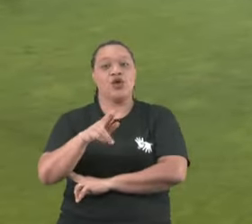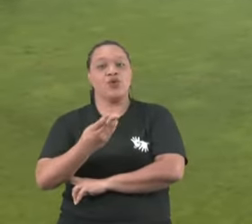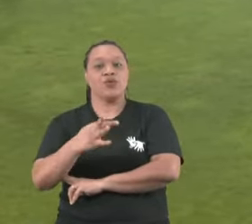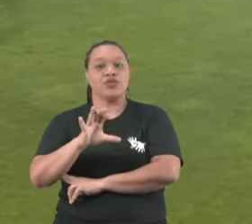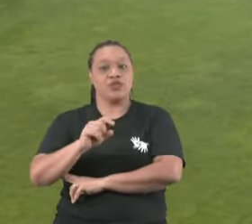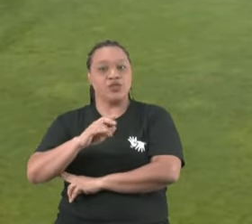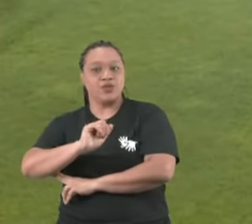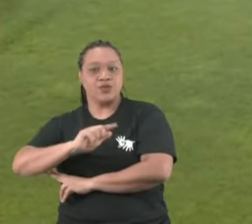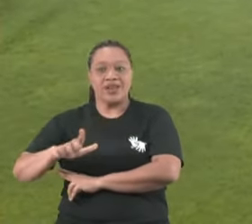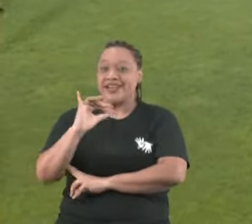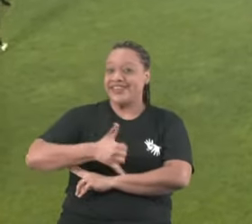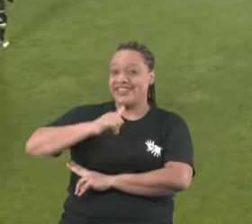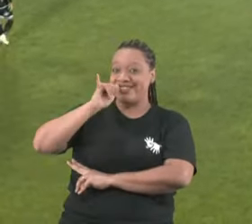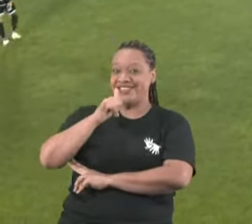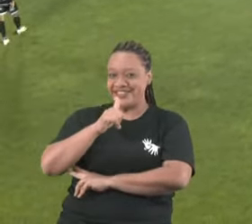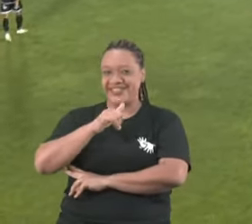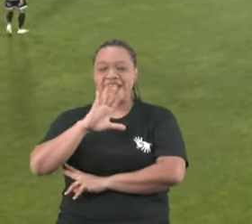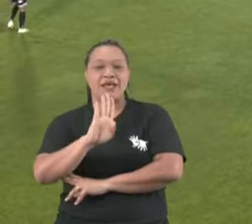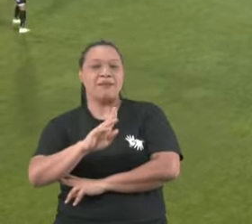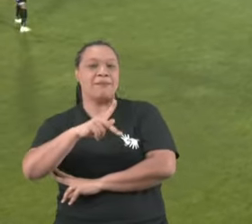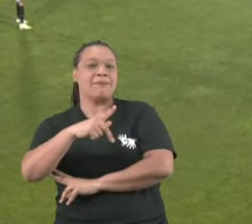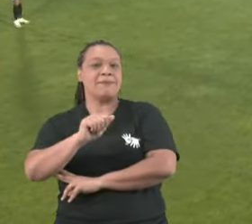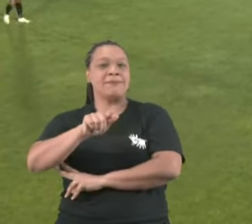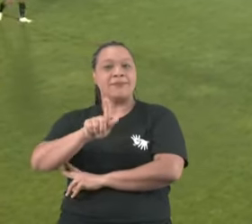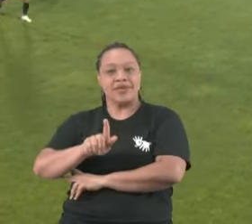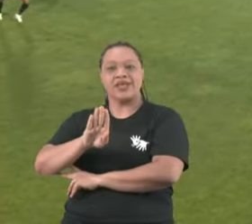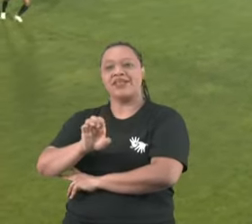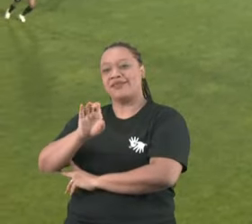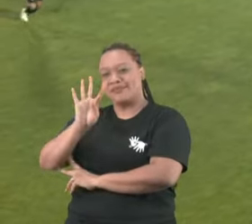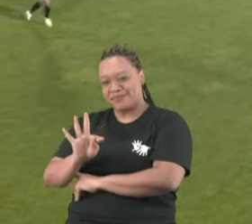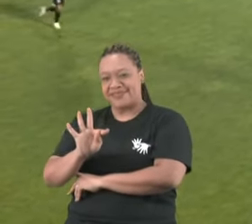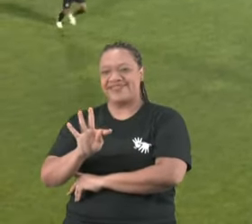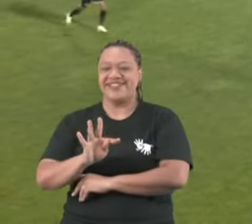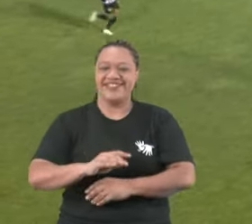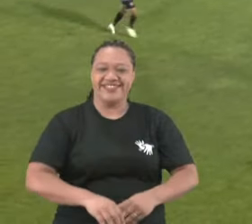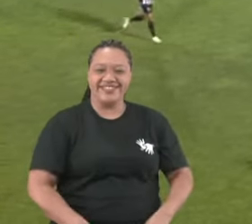Equatorial e PagBet.